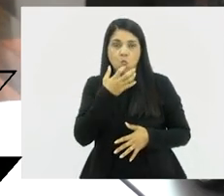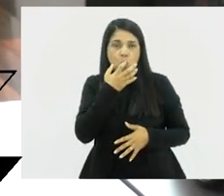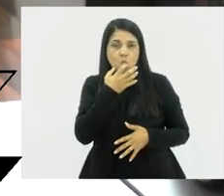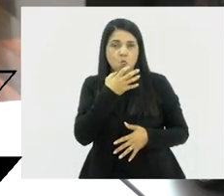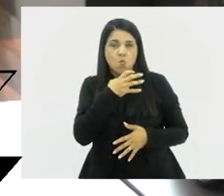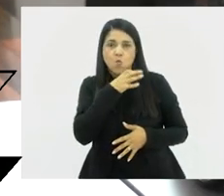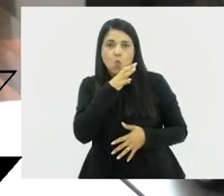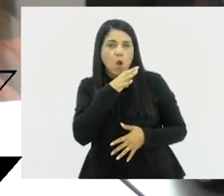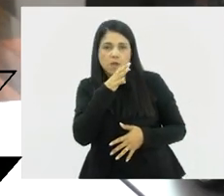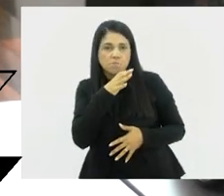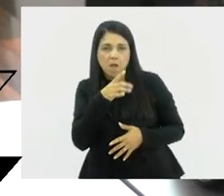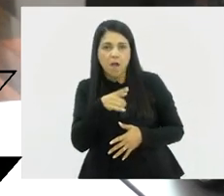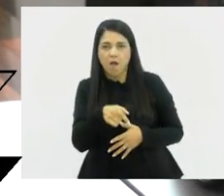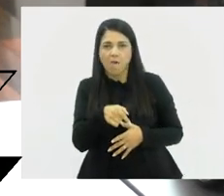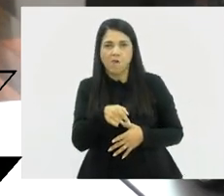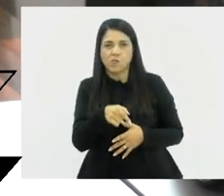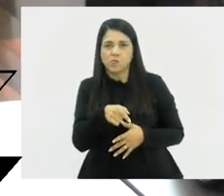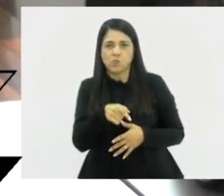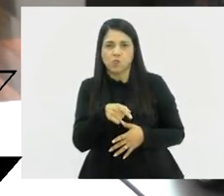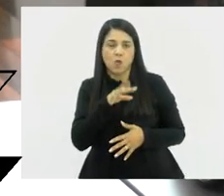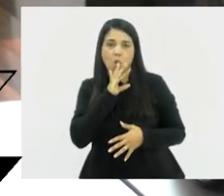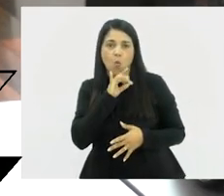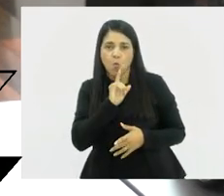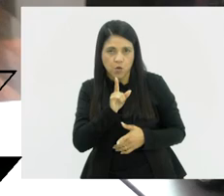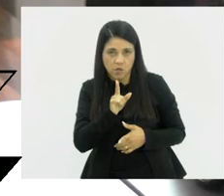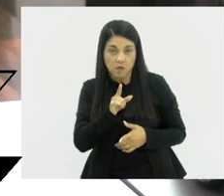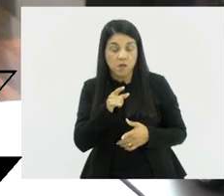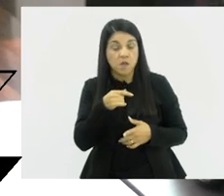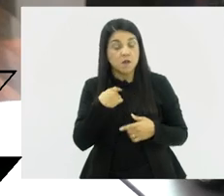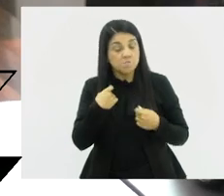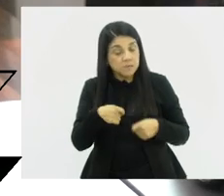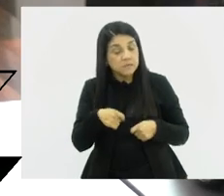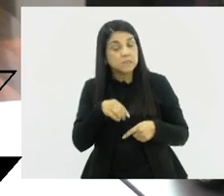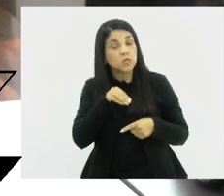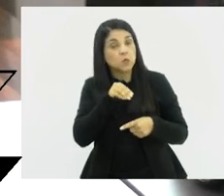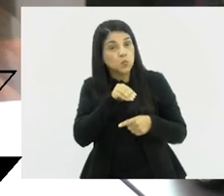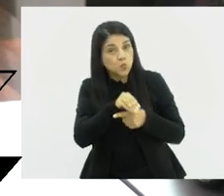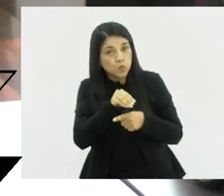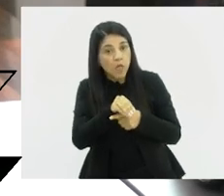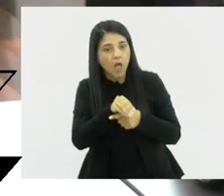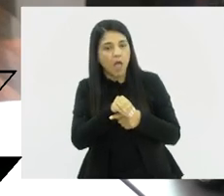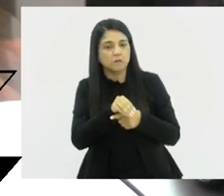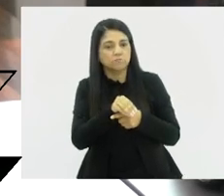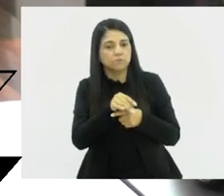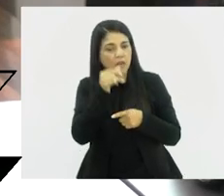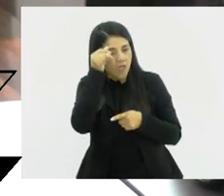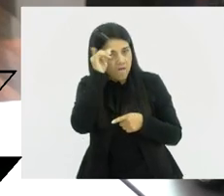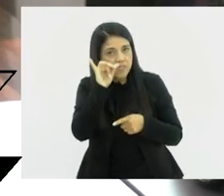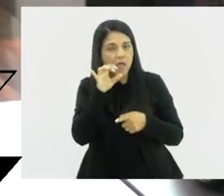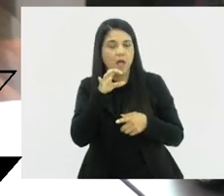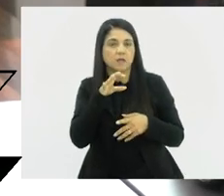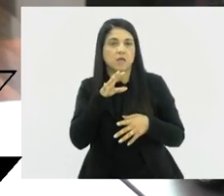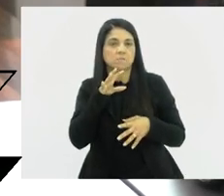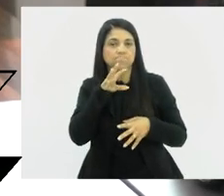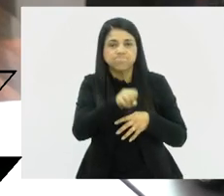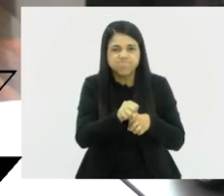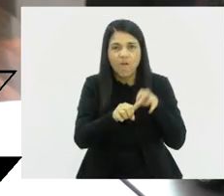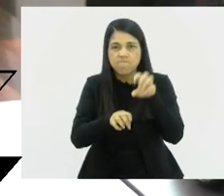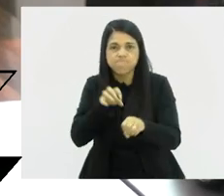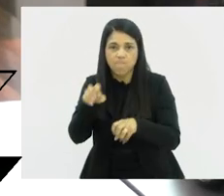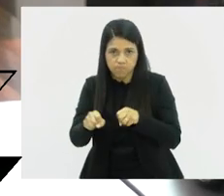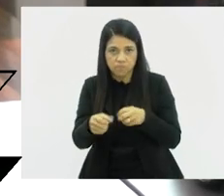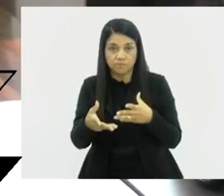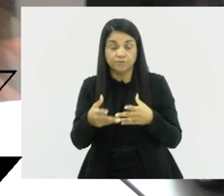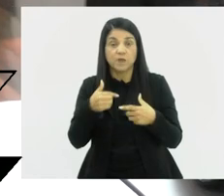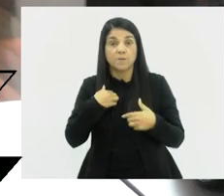animal precisa ser cuidado para que ele não tenha essa atitude. Então, a minha sugestão aqui fica no sentido